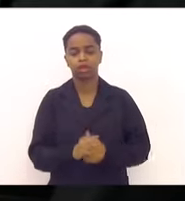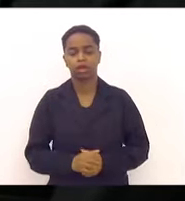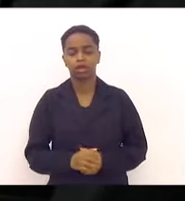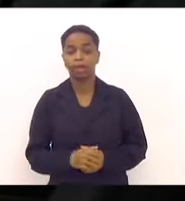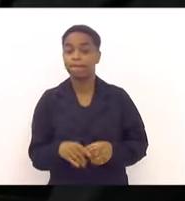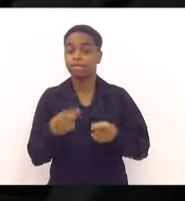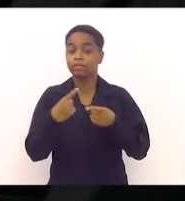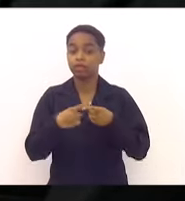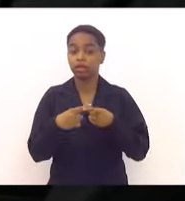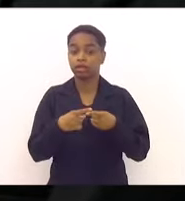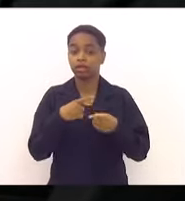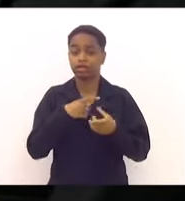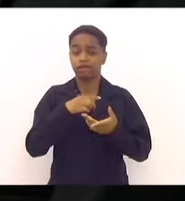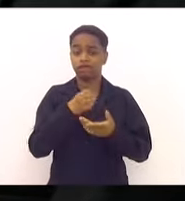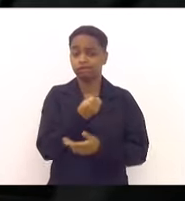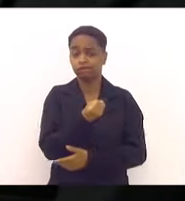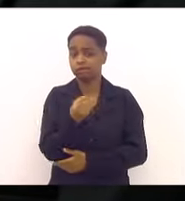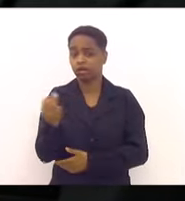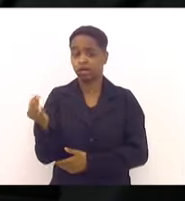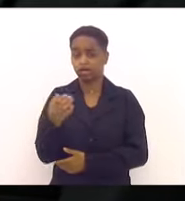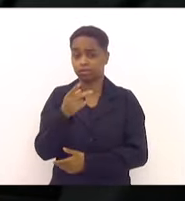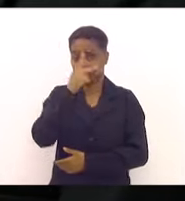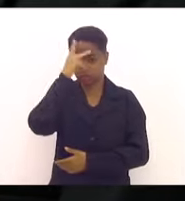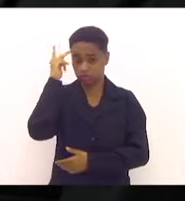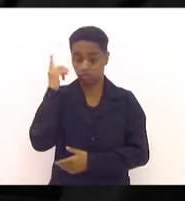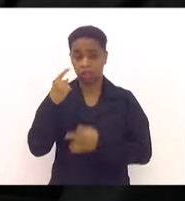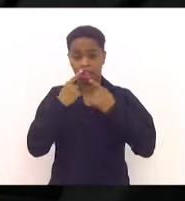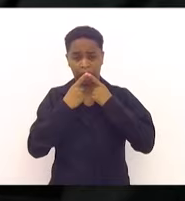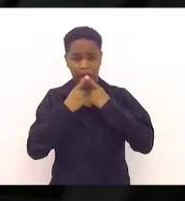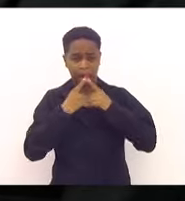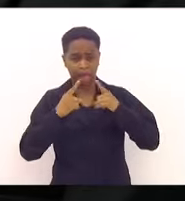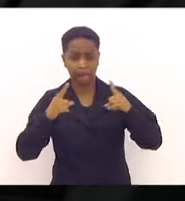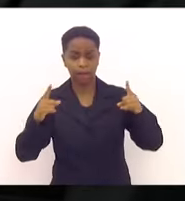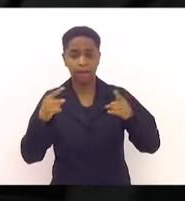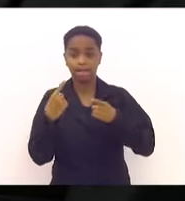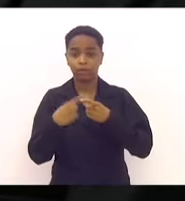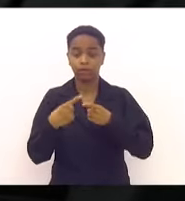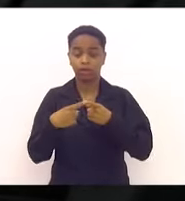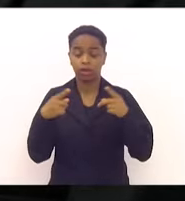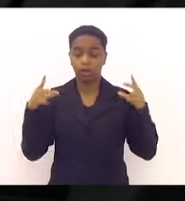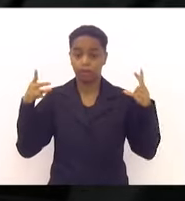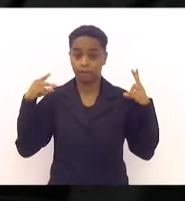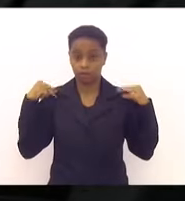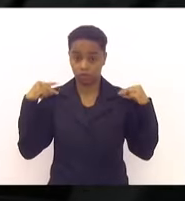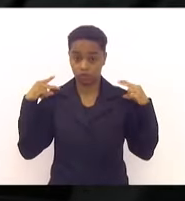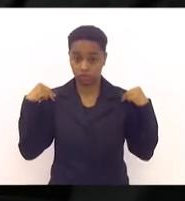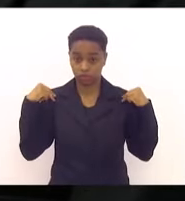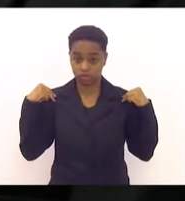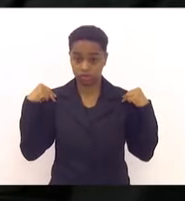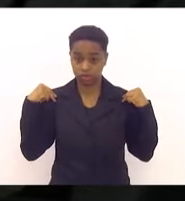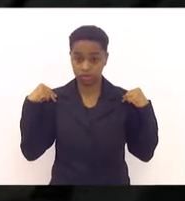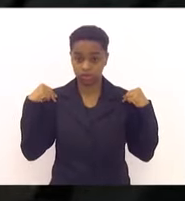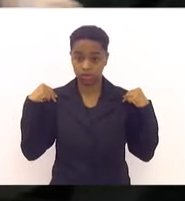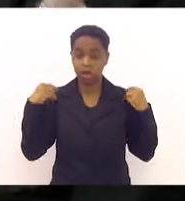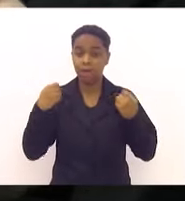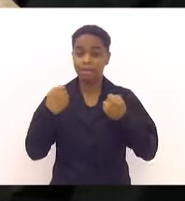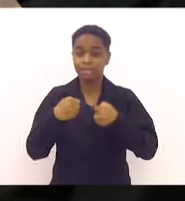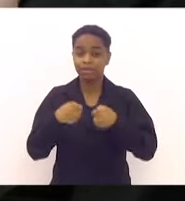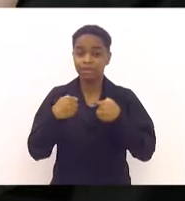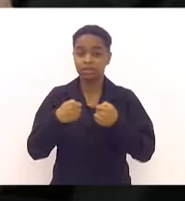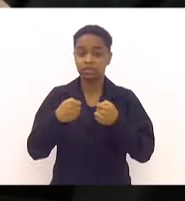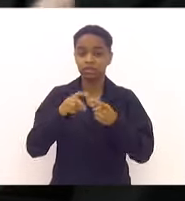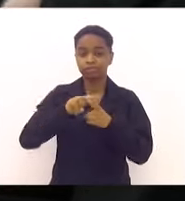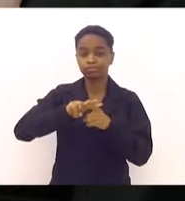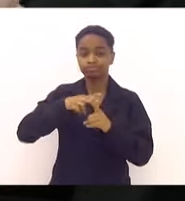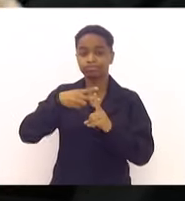um sem número de pessoas que reclamam que o motorista ele tem que fazer aquela dupla